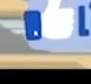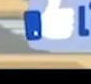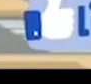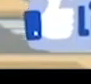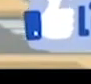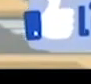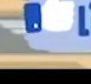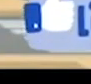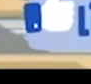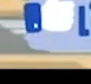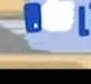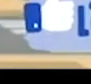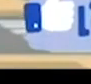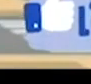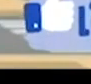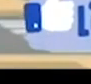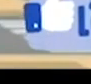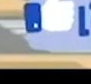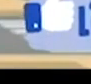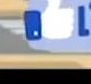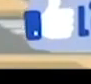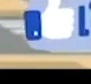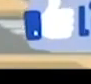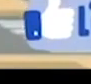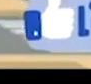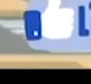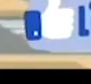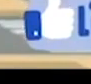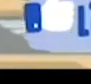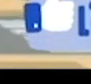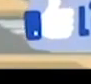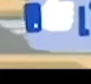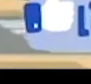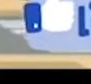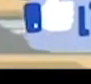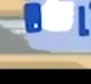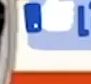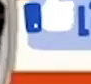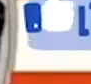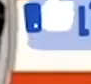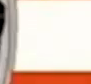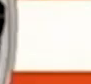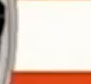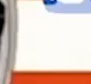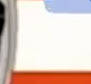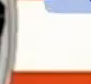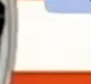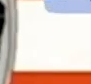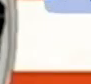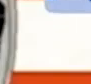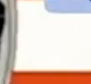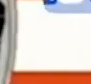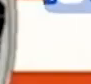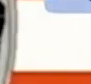por vários meios de transporte. Vamos comigo? Então vamos lá! Dirigindo meu